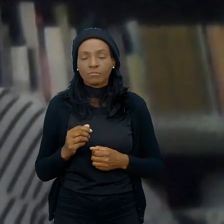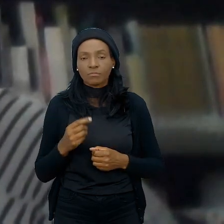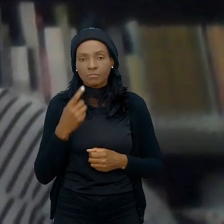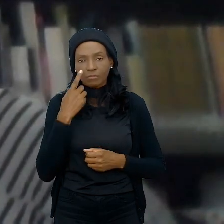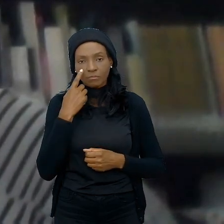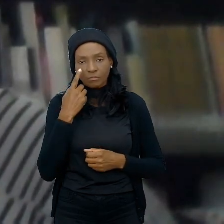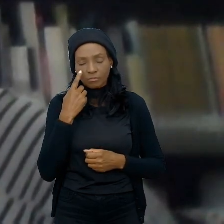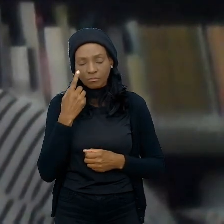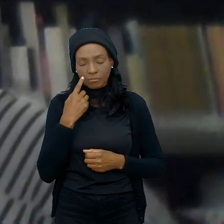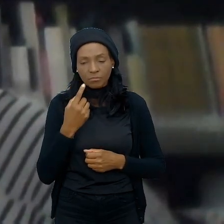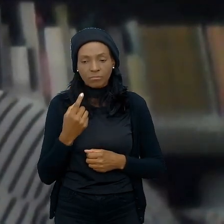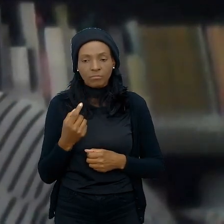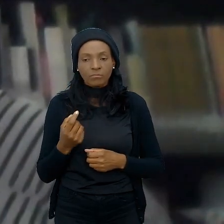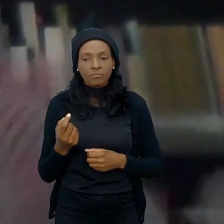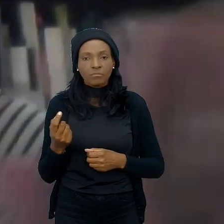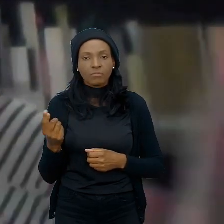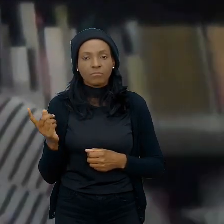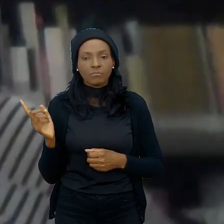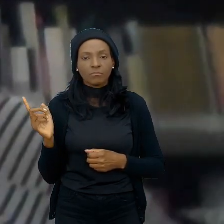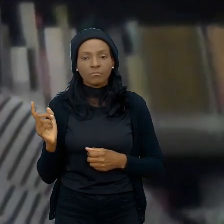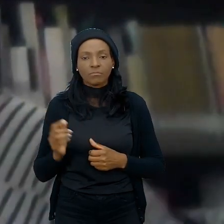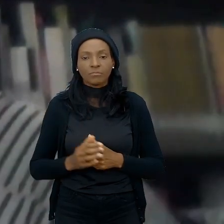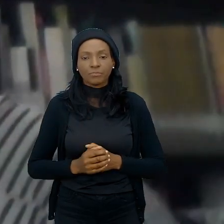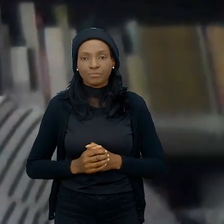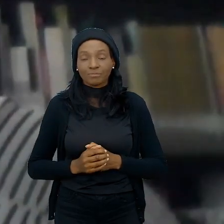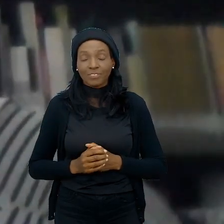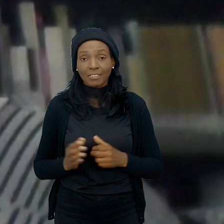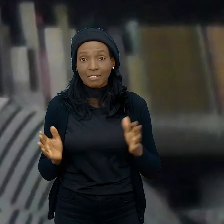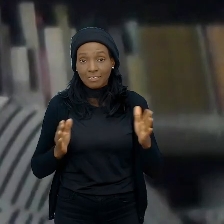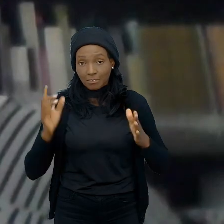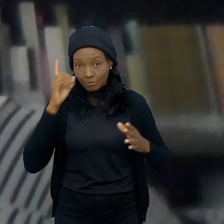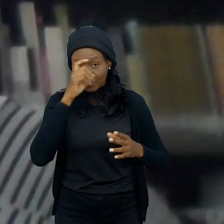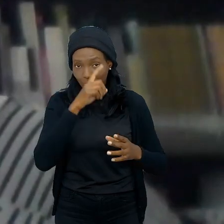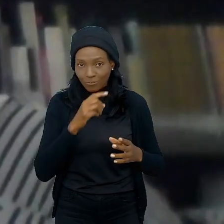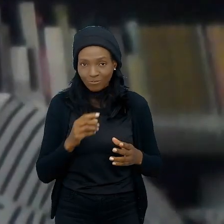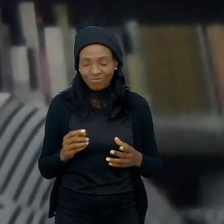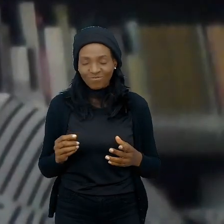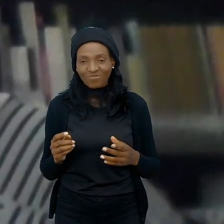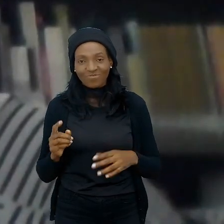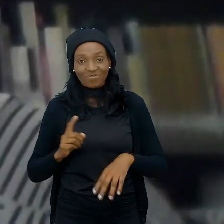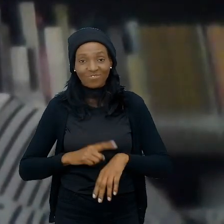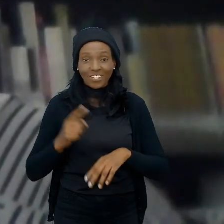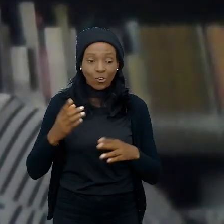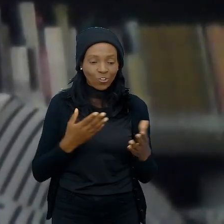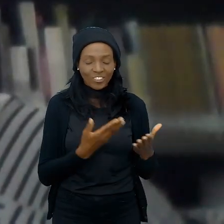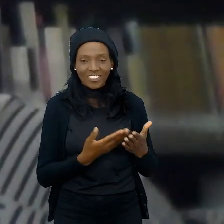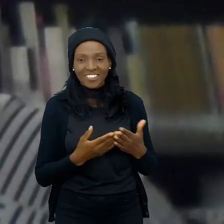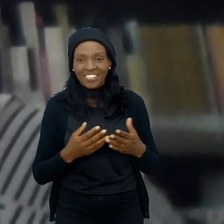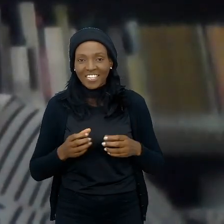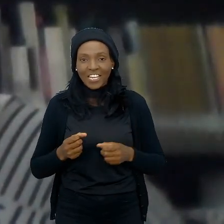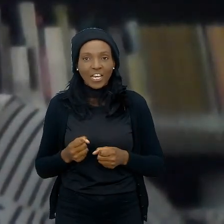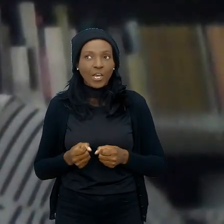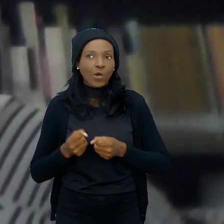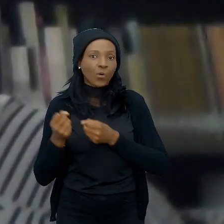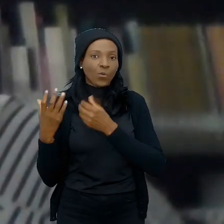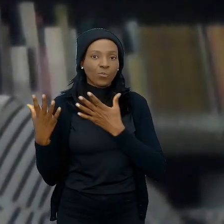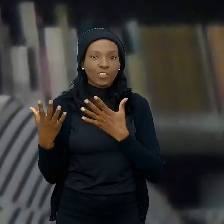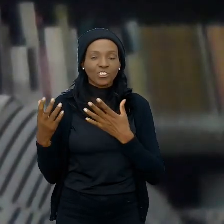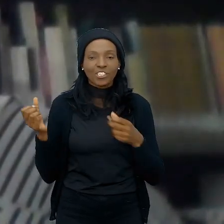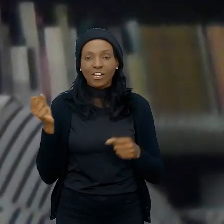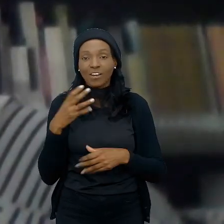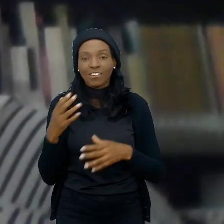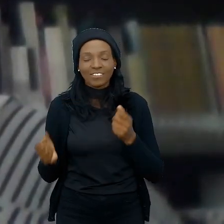compartilhar esse é o momento tenso da nossa formação. Compartilhar o nosso